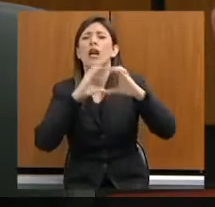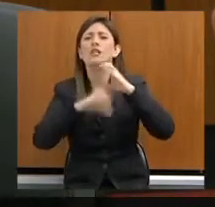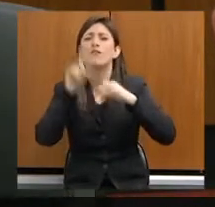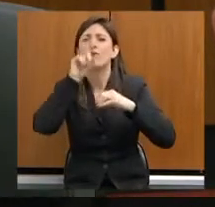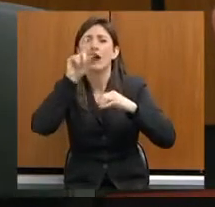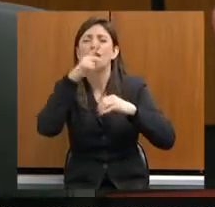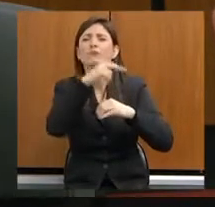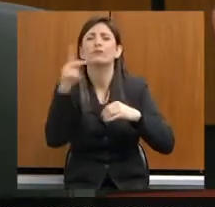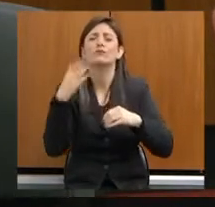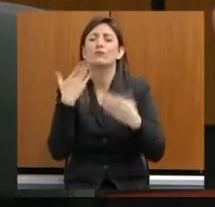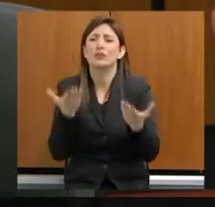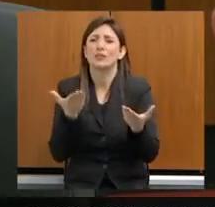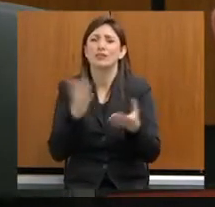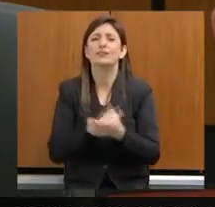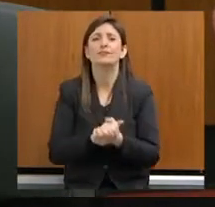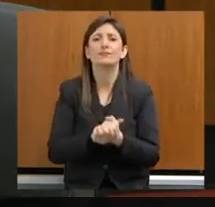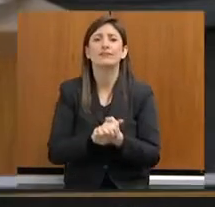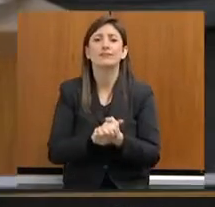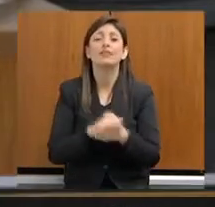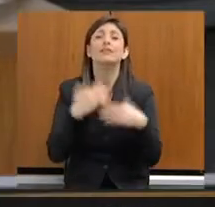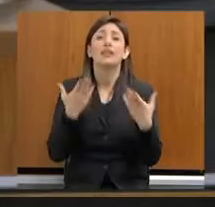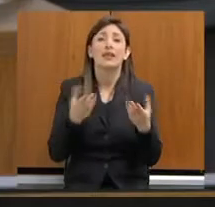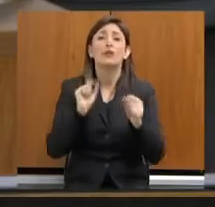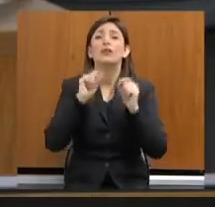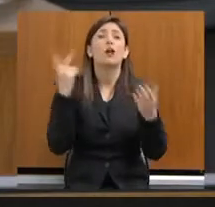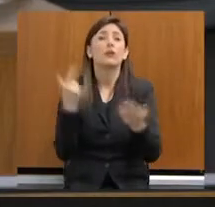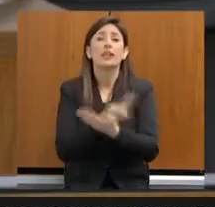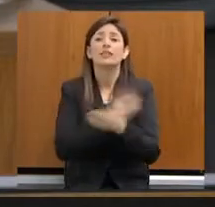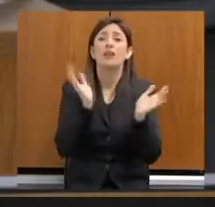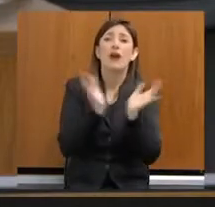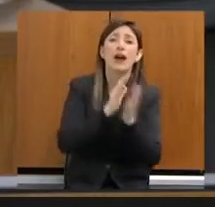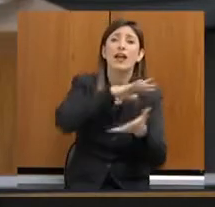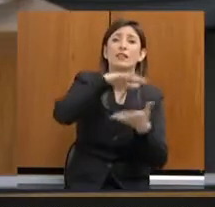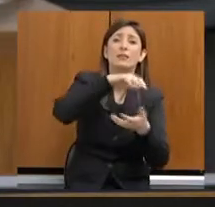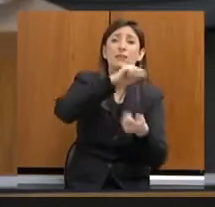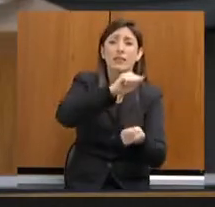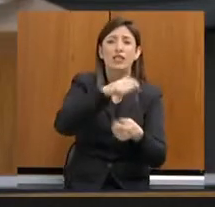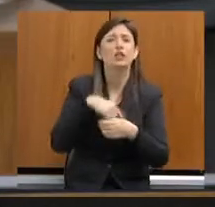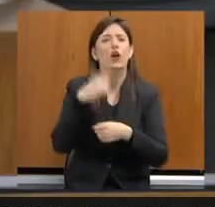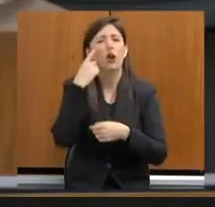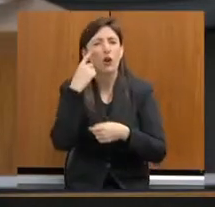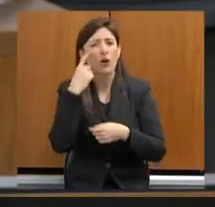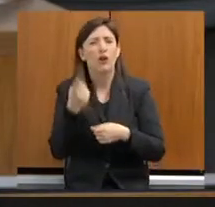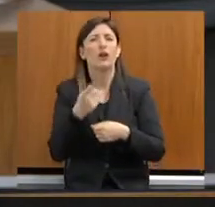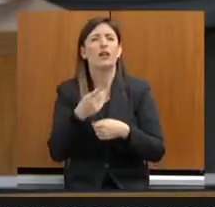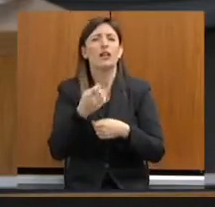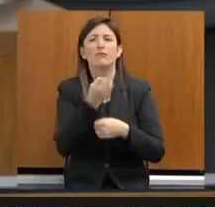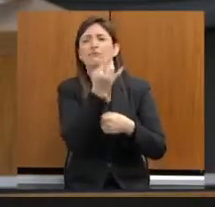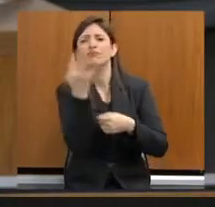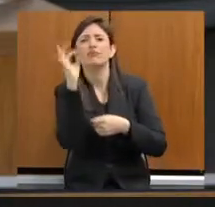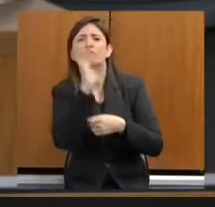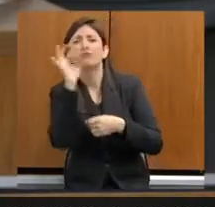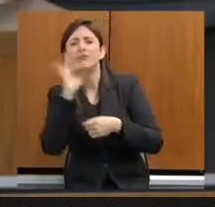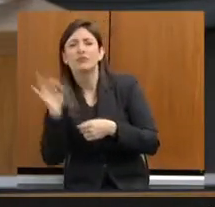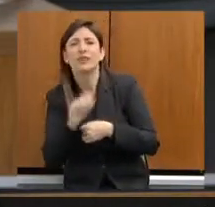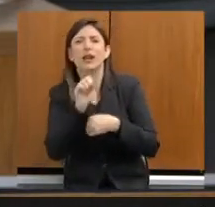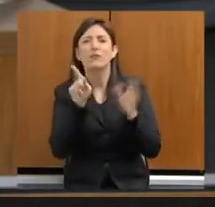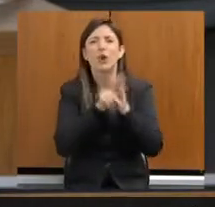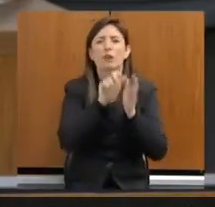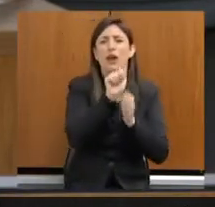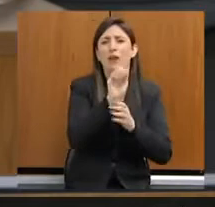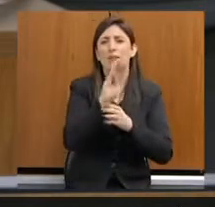feita a questão da sustentabilidade ver os números do ABC Agricultura de Baixo Carbono